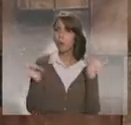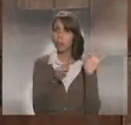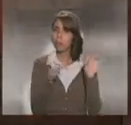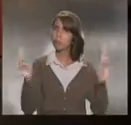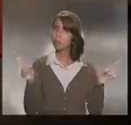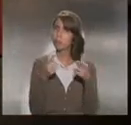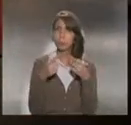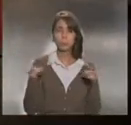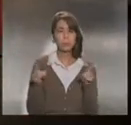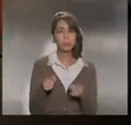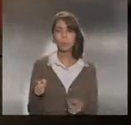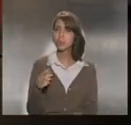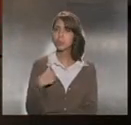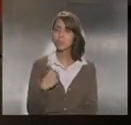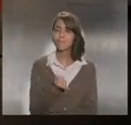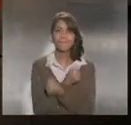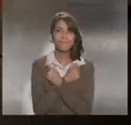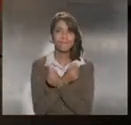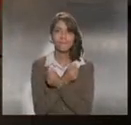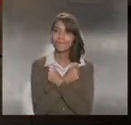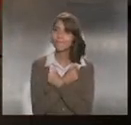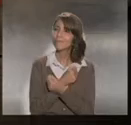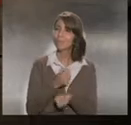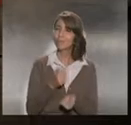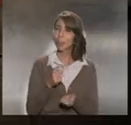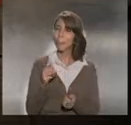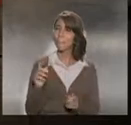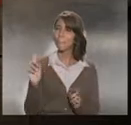mestre do encontro com ele falam basta